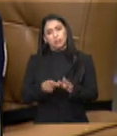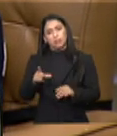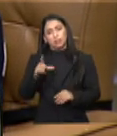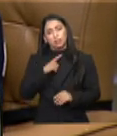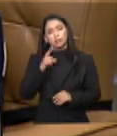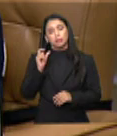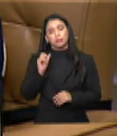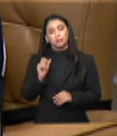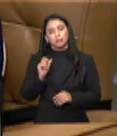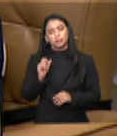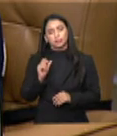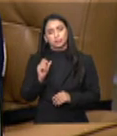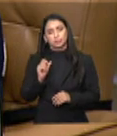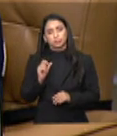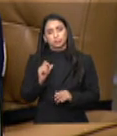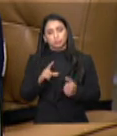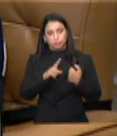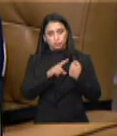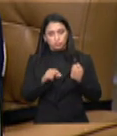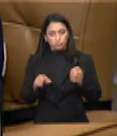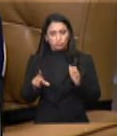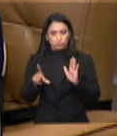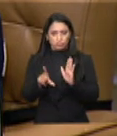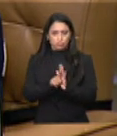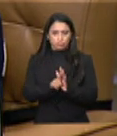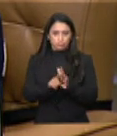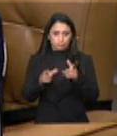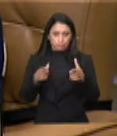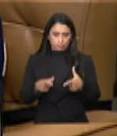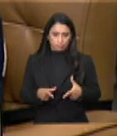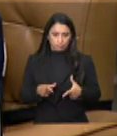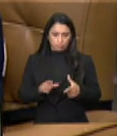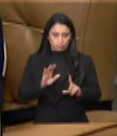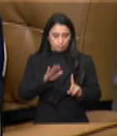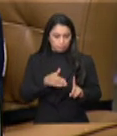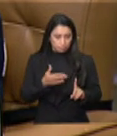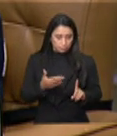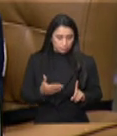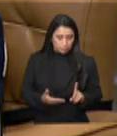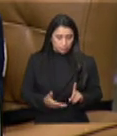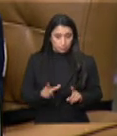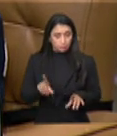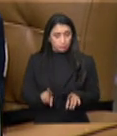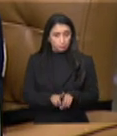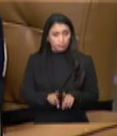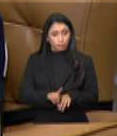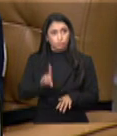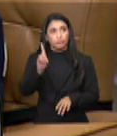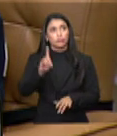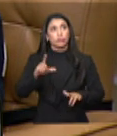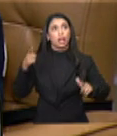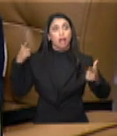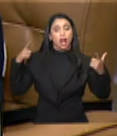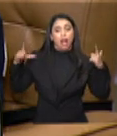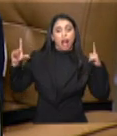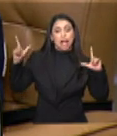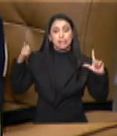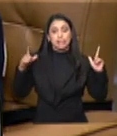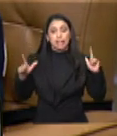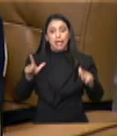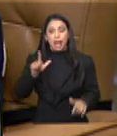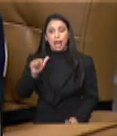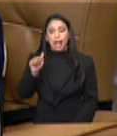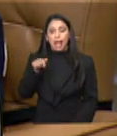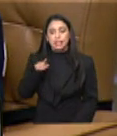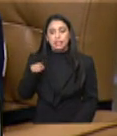este dispositivo da lei local, ela homenageia também o direito ao lazer. O direito